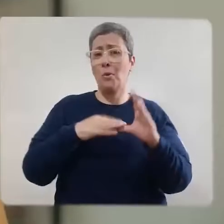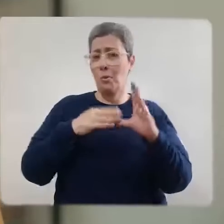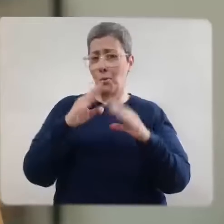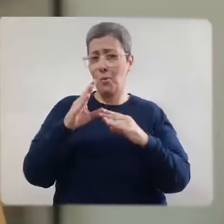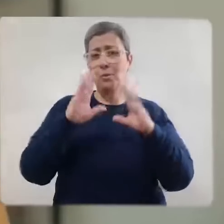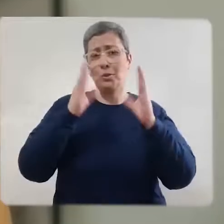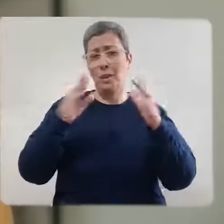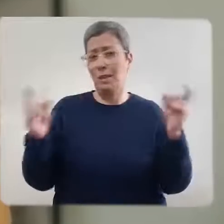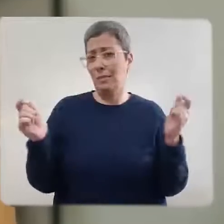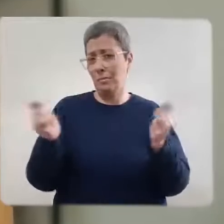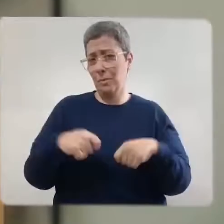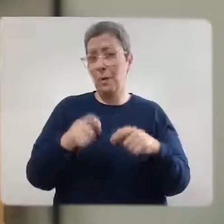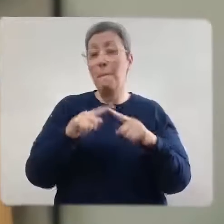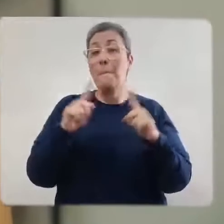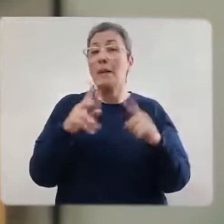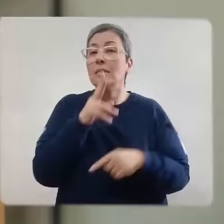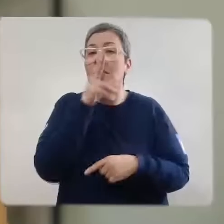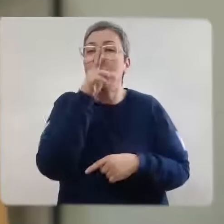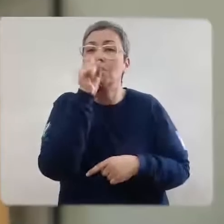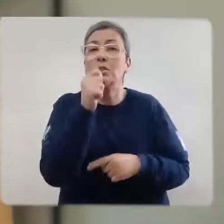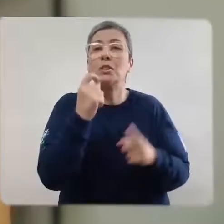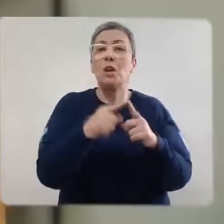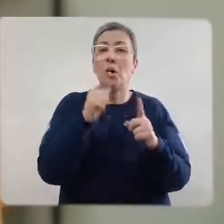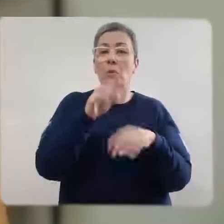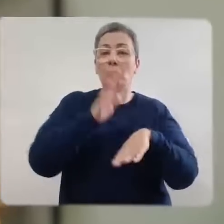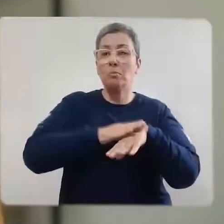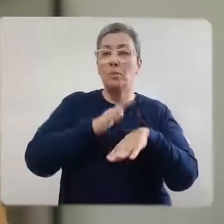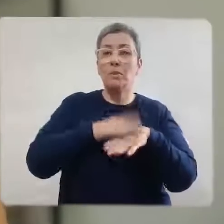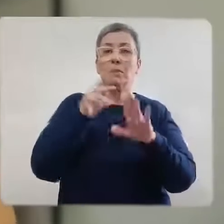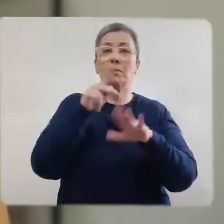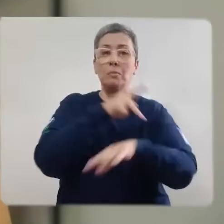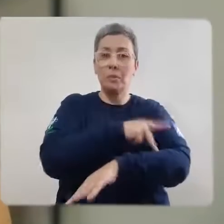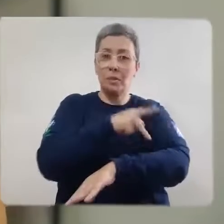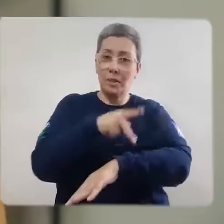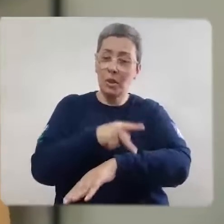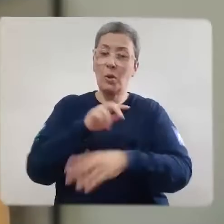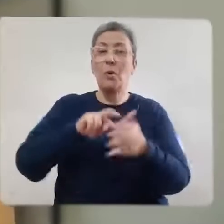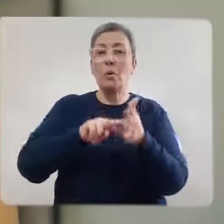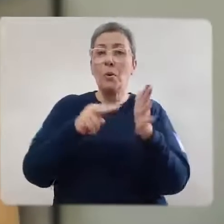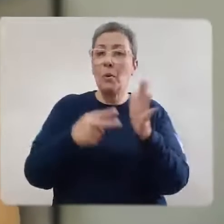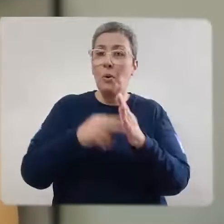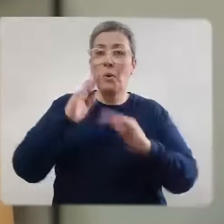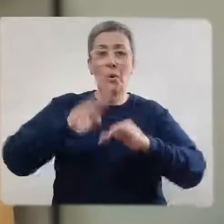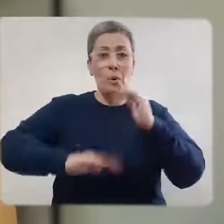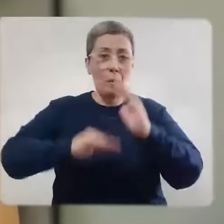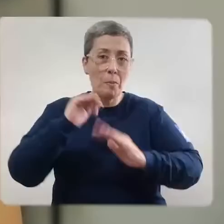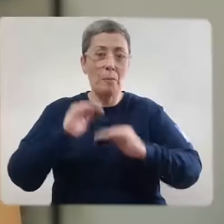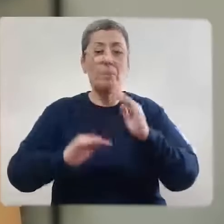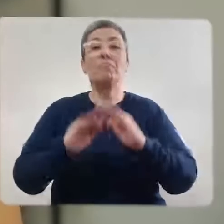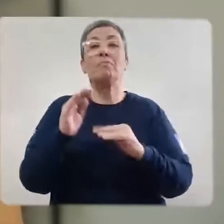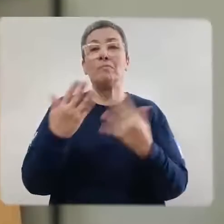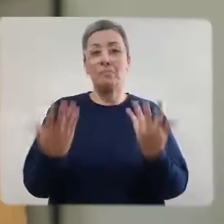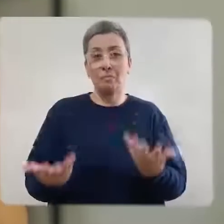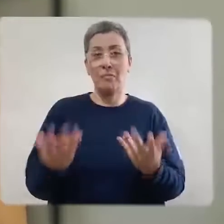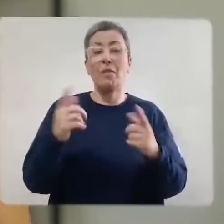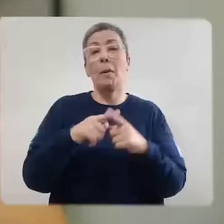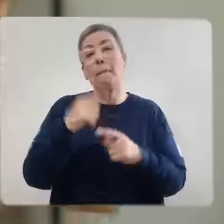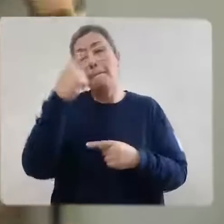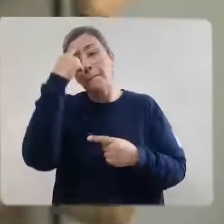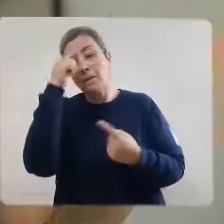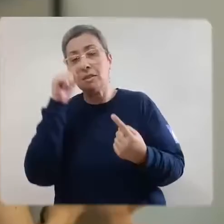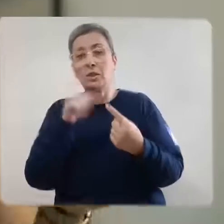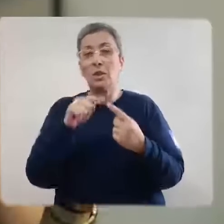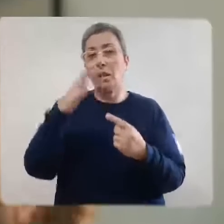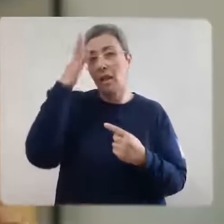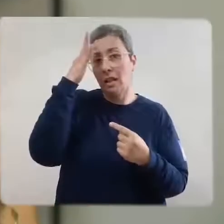seu concurso, mas é de fortalecer o seu fazer pedagógico, ou seja, a sua praxis pedagógica aí, Pensando